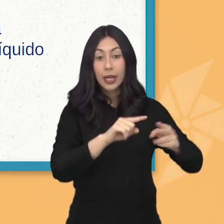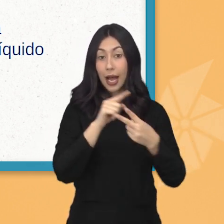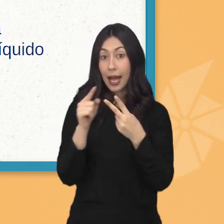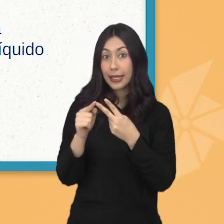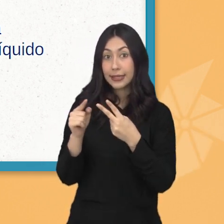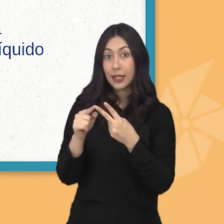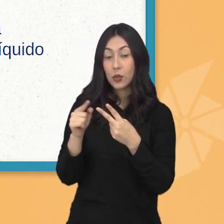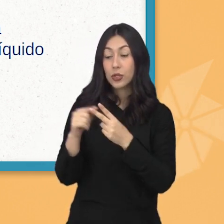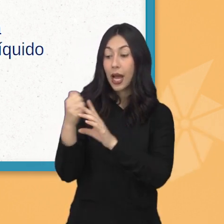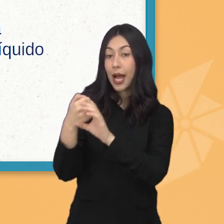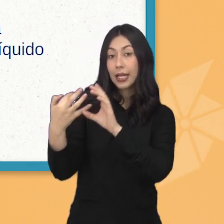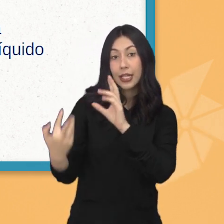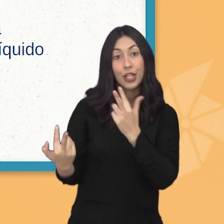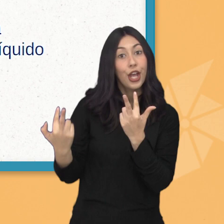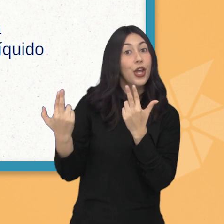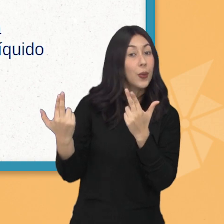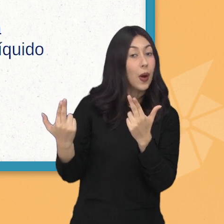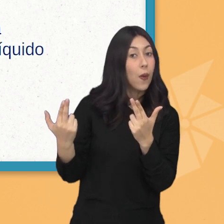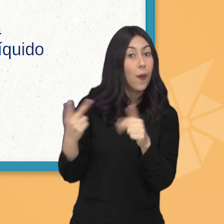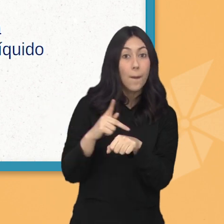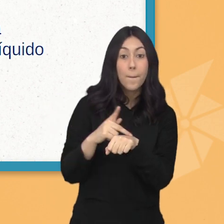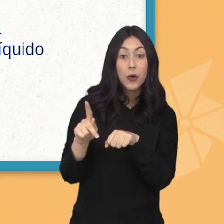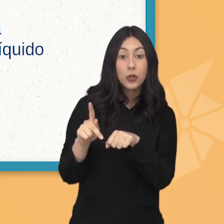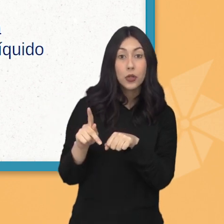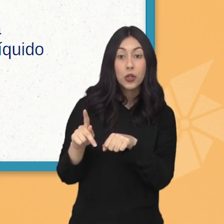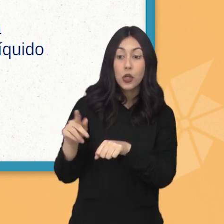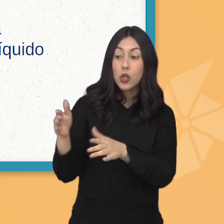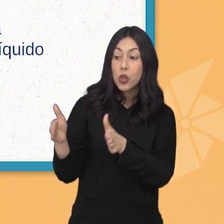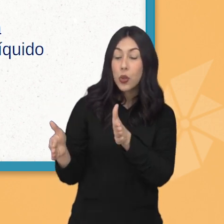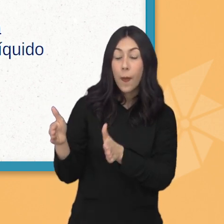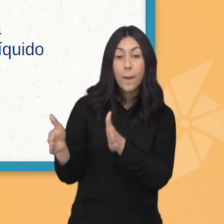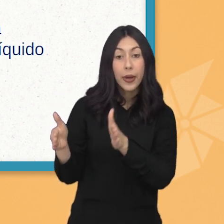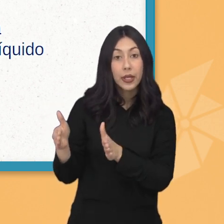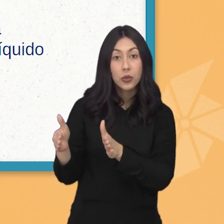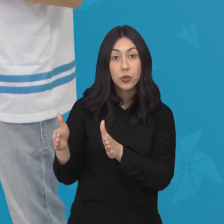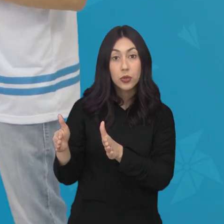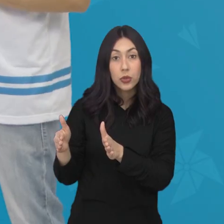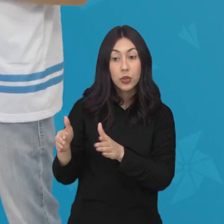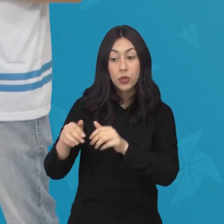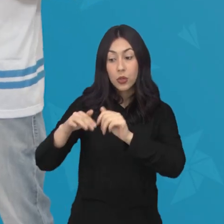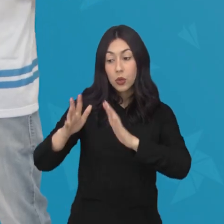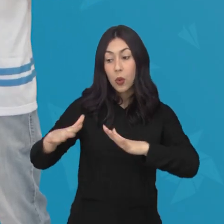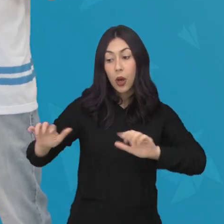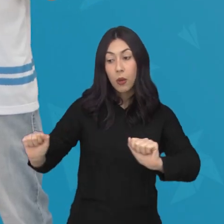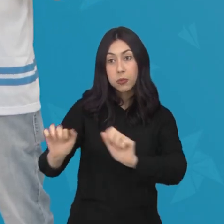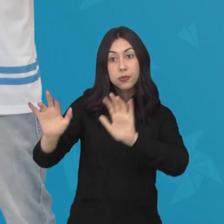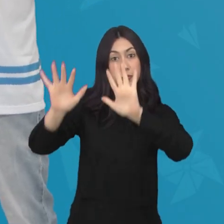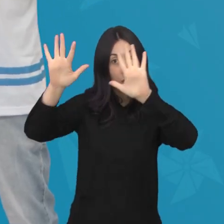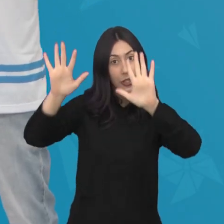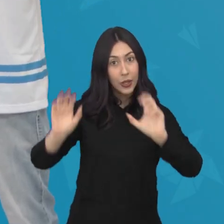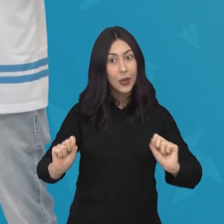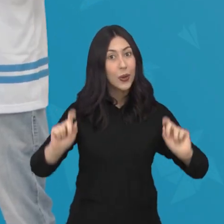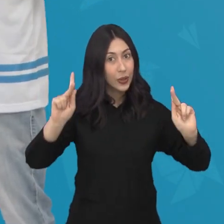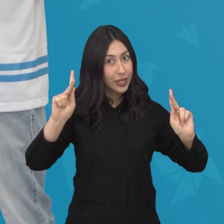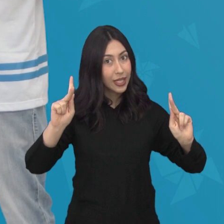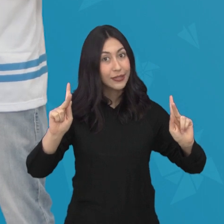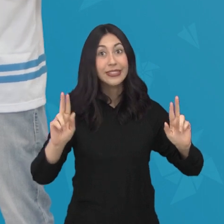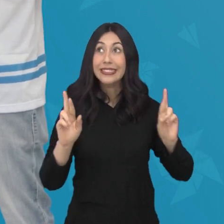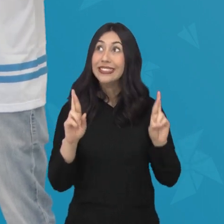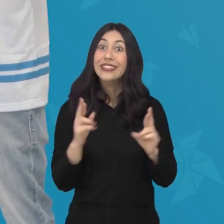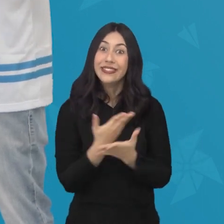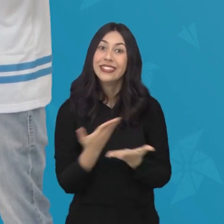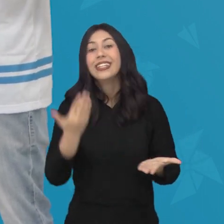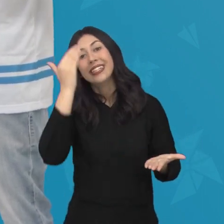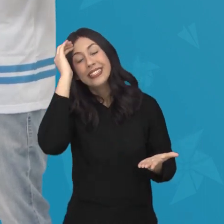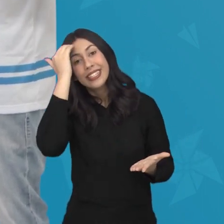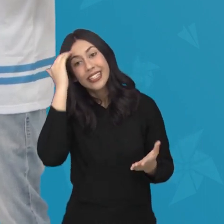pura na passagem do líquido para o gasoso, né, durante a sua ebulição. Tudo bem, pessoal? Então espero que vocês estejam entendendo.